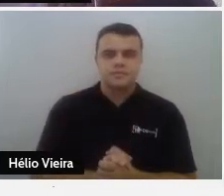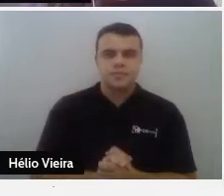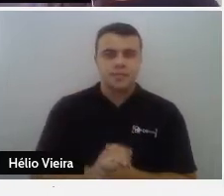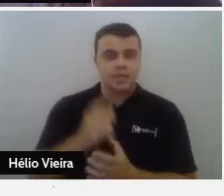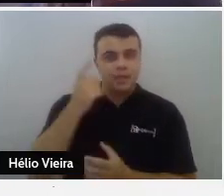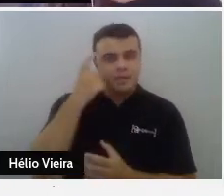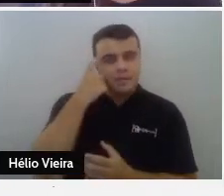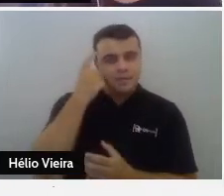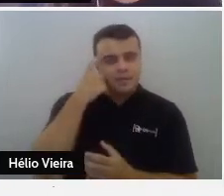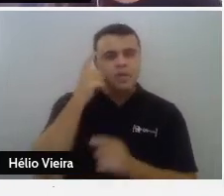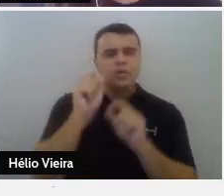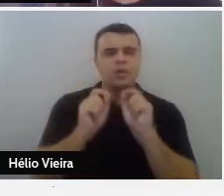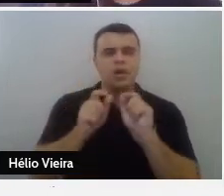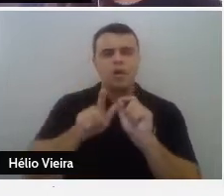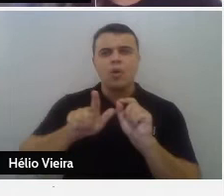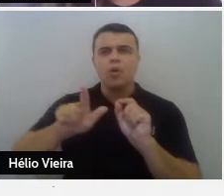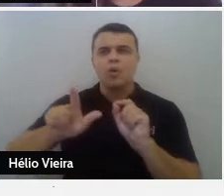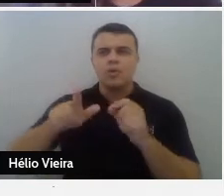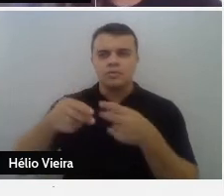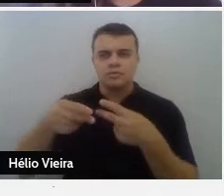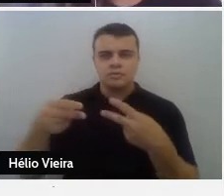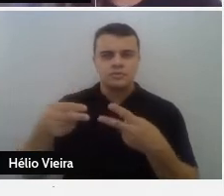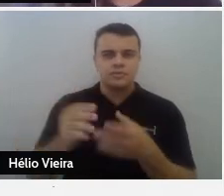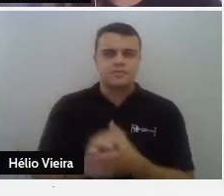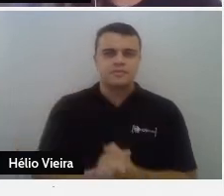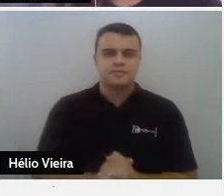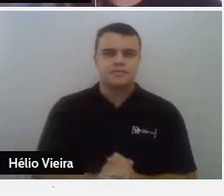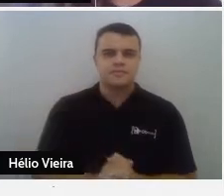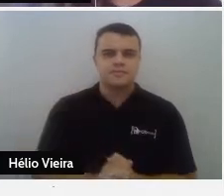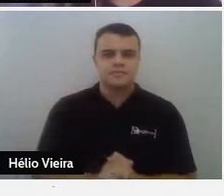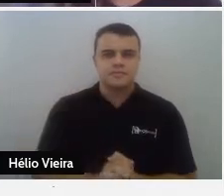pensando também em outros recursos.